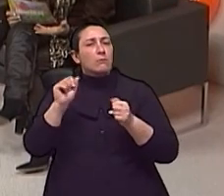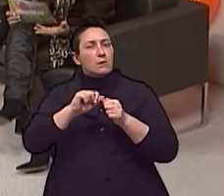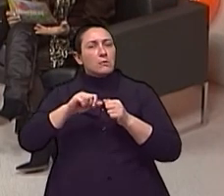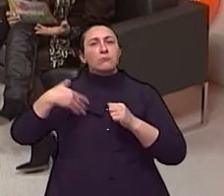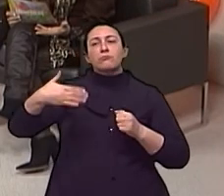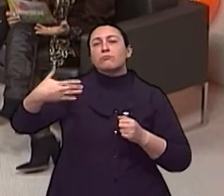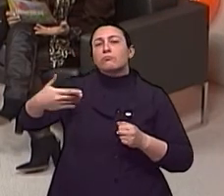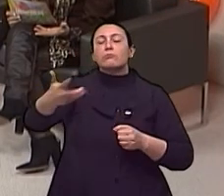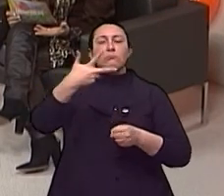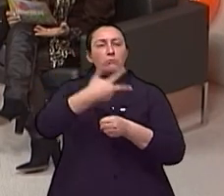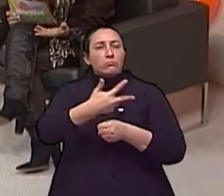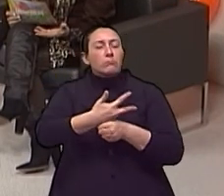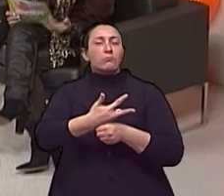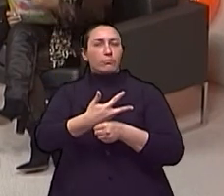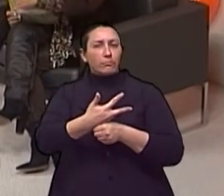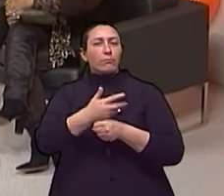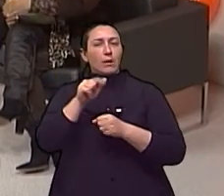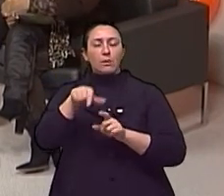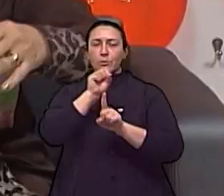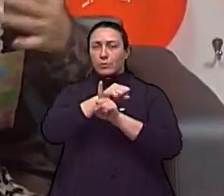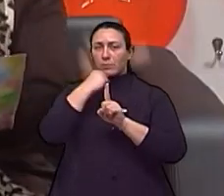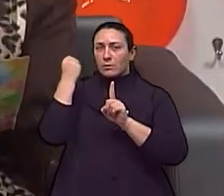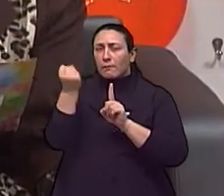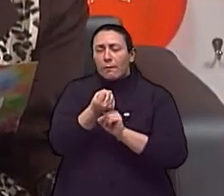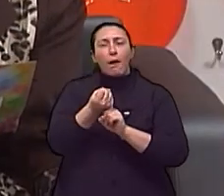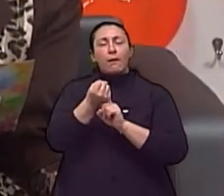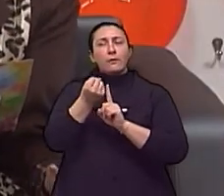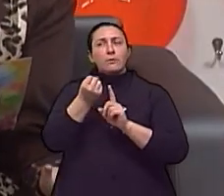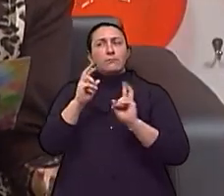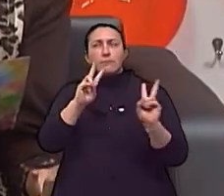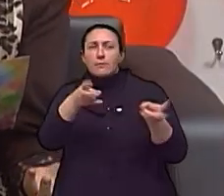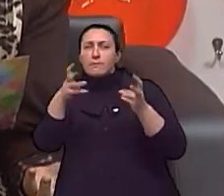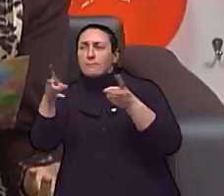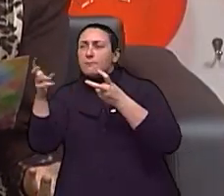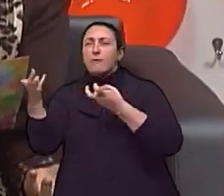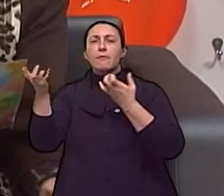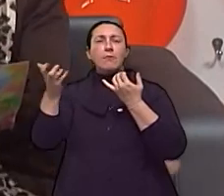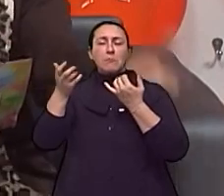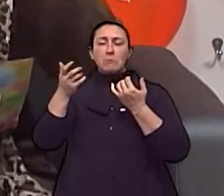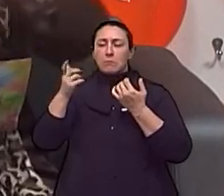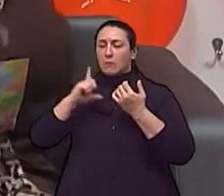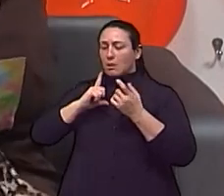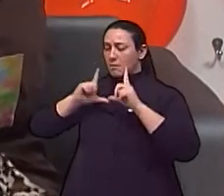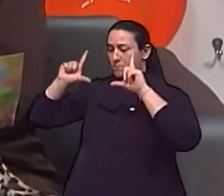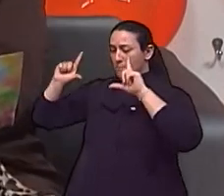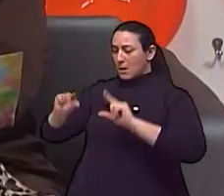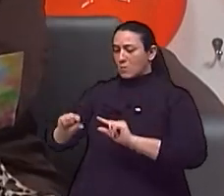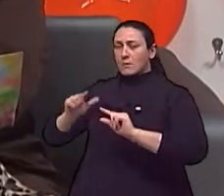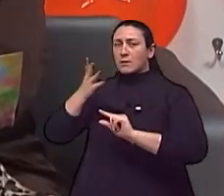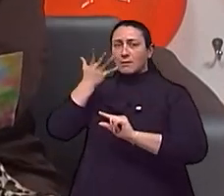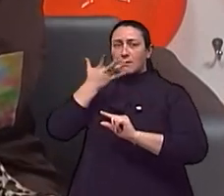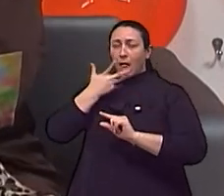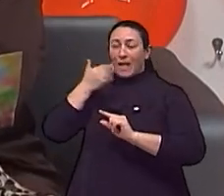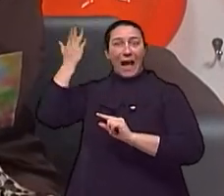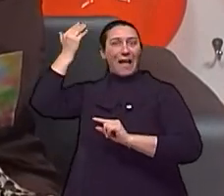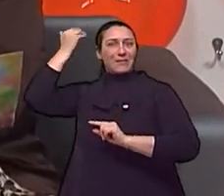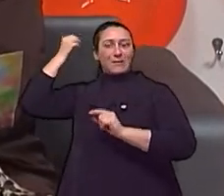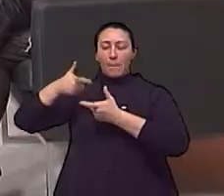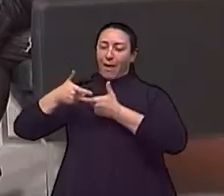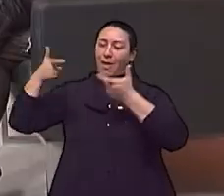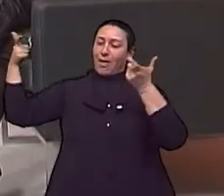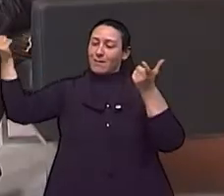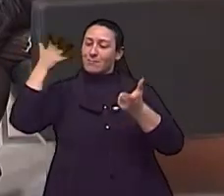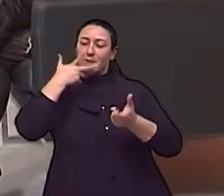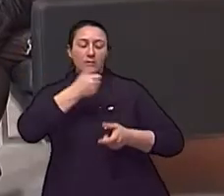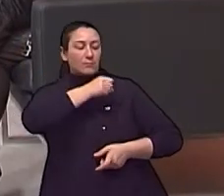número de idosos na sociedade né a pirâmide se inverte nasci nasci menos crianças e morrem na